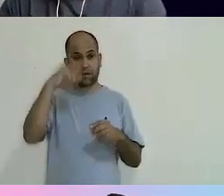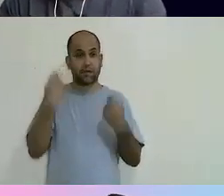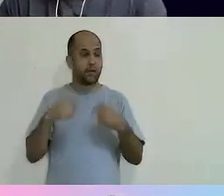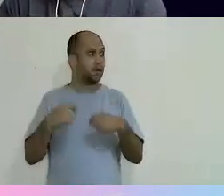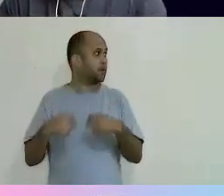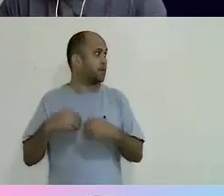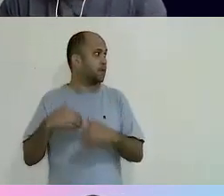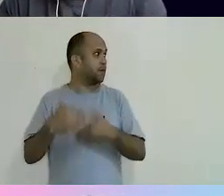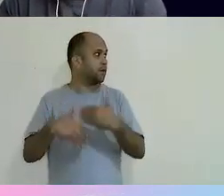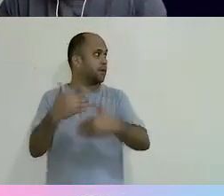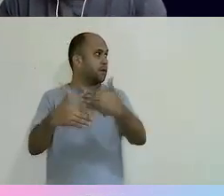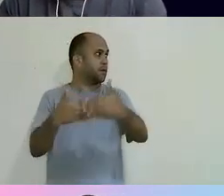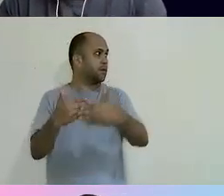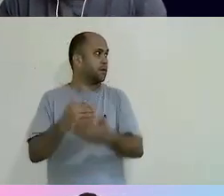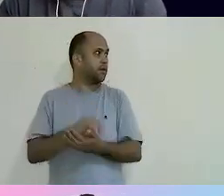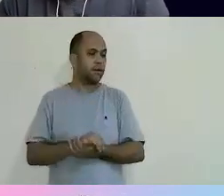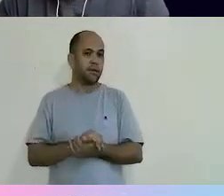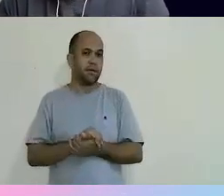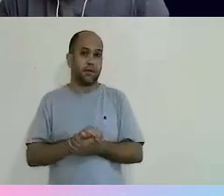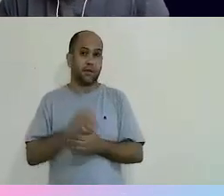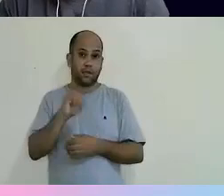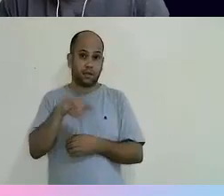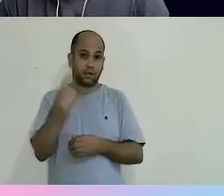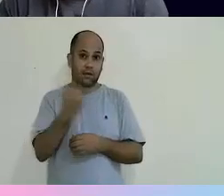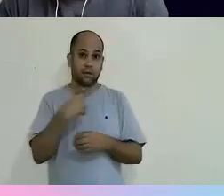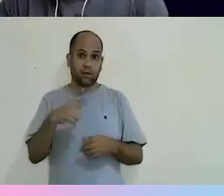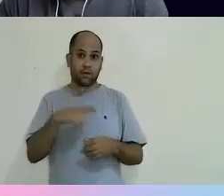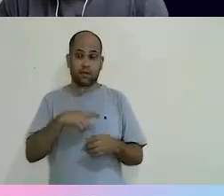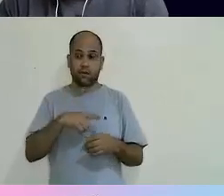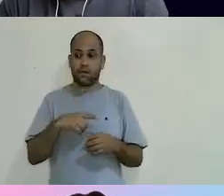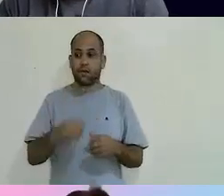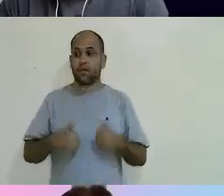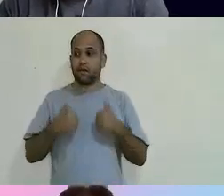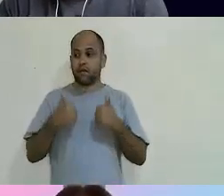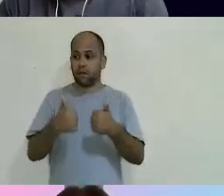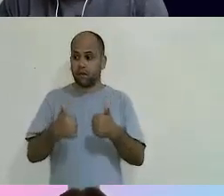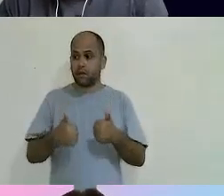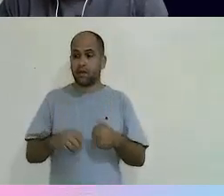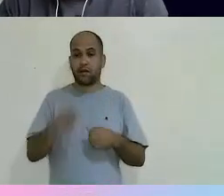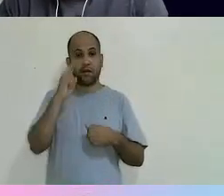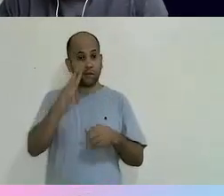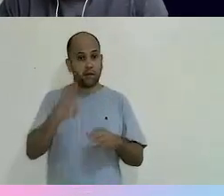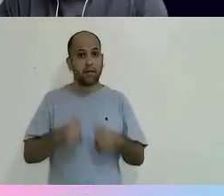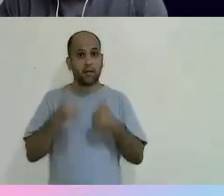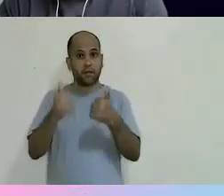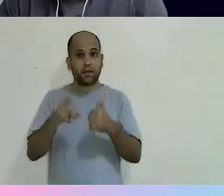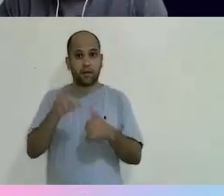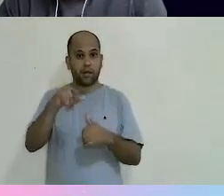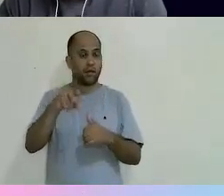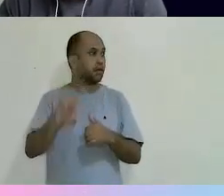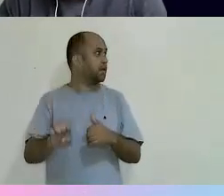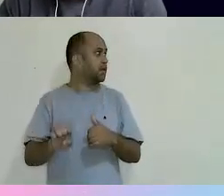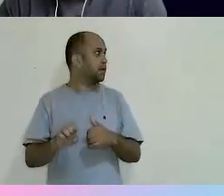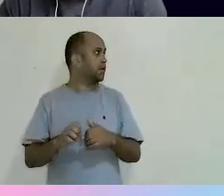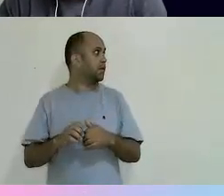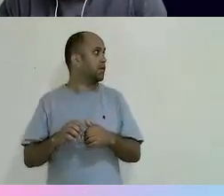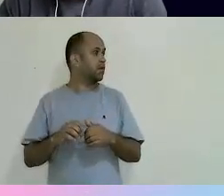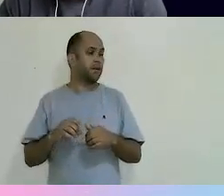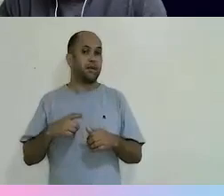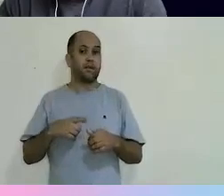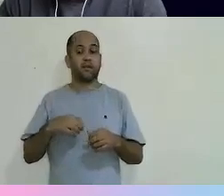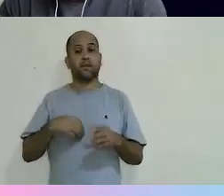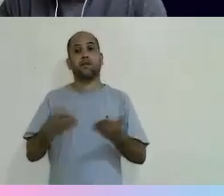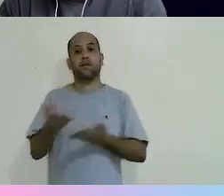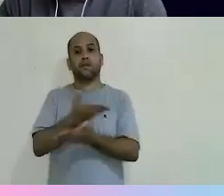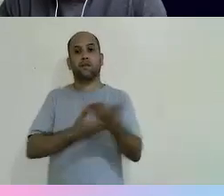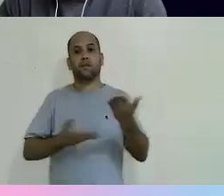revolucionária. Opa, e se a gente fizer um pouquinho melhor, se a gente olhar melhor o cliente, se a gente for mais empático,